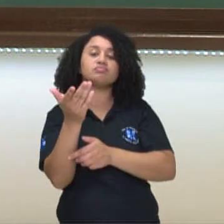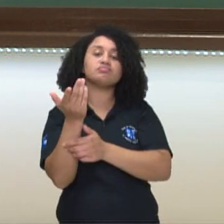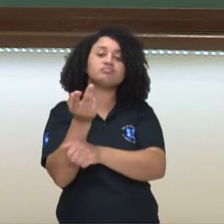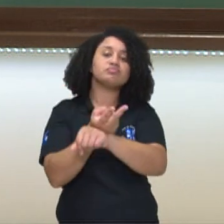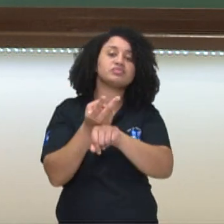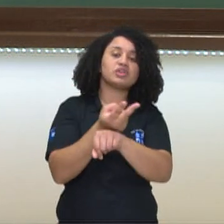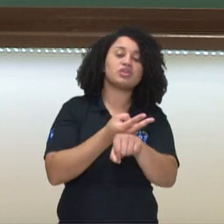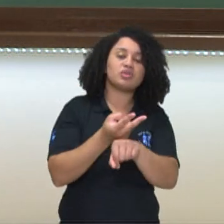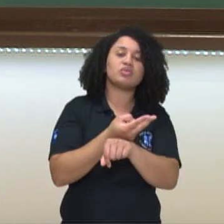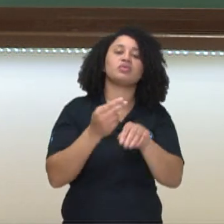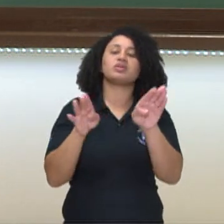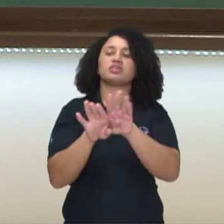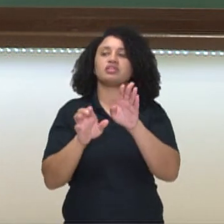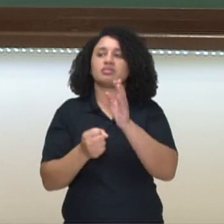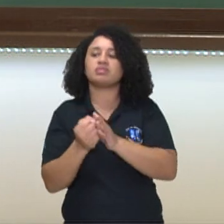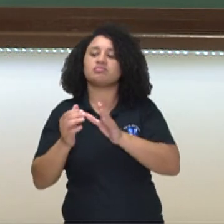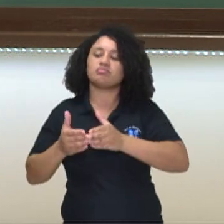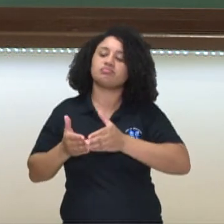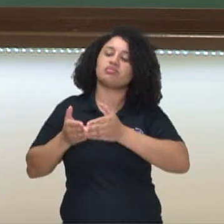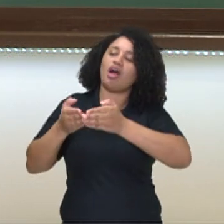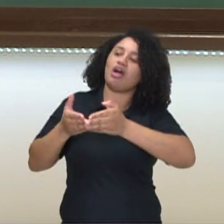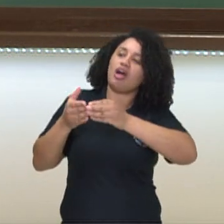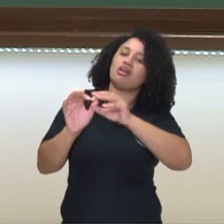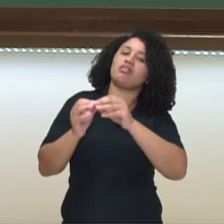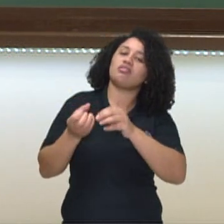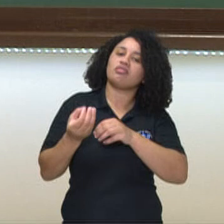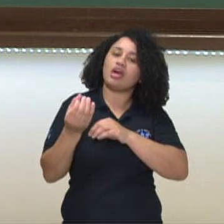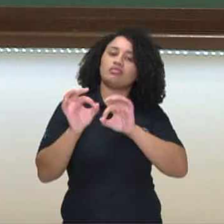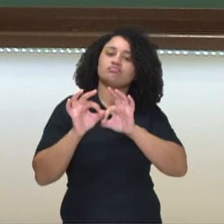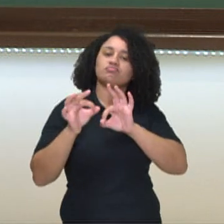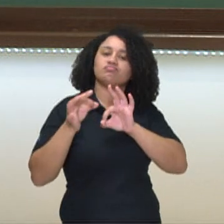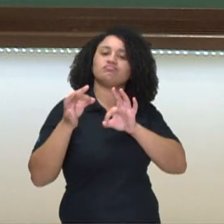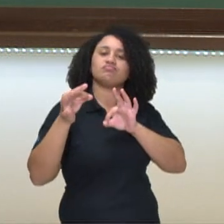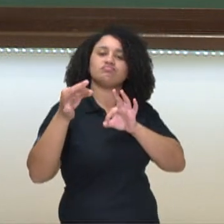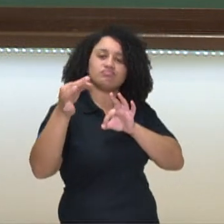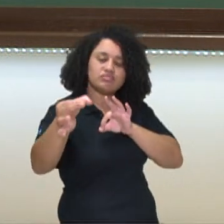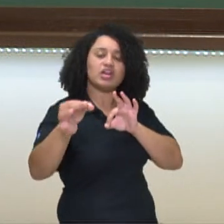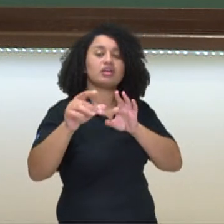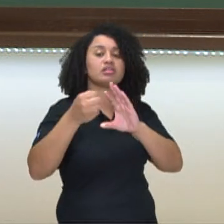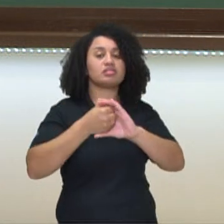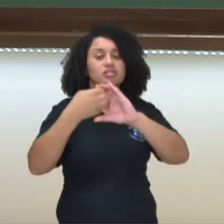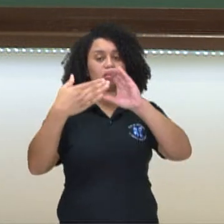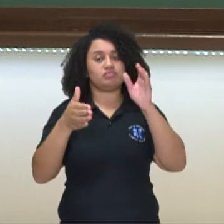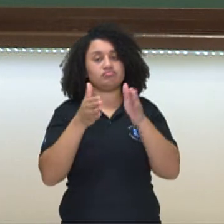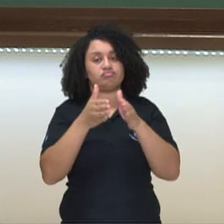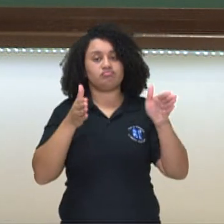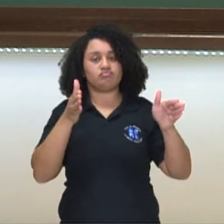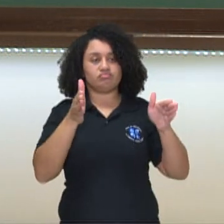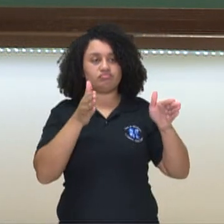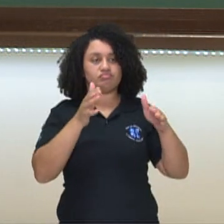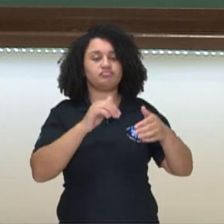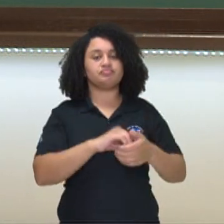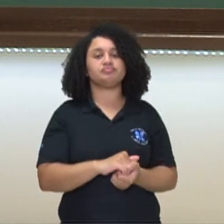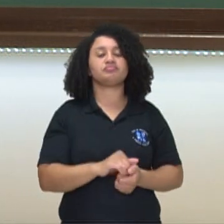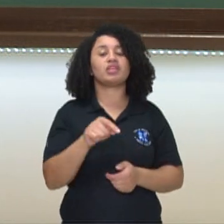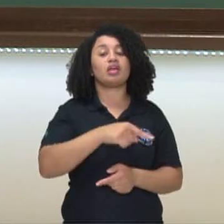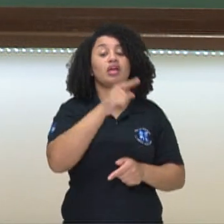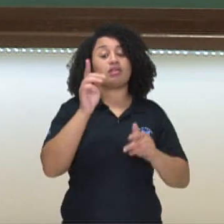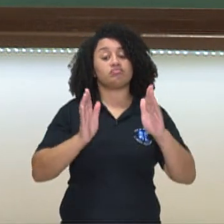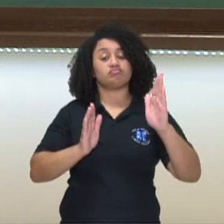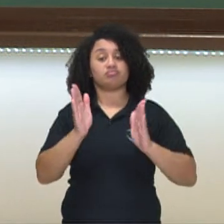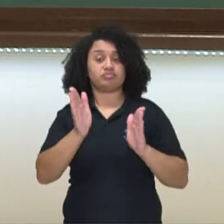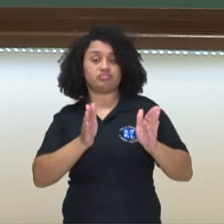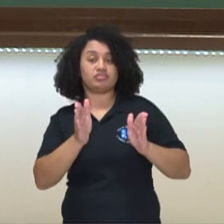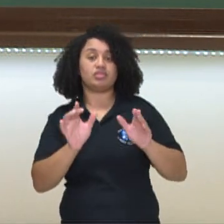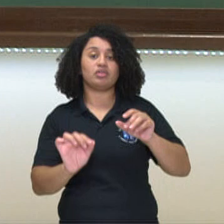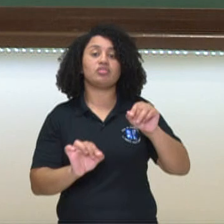utilização das caravelas, viagens distantes, longas, bem características deste momento. A segunda